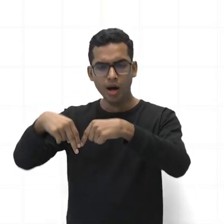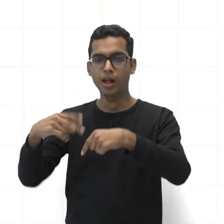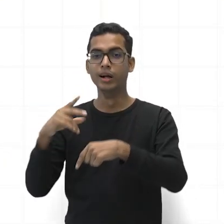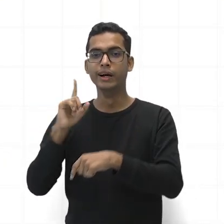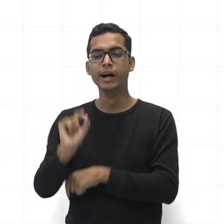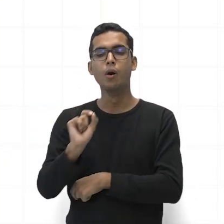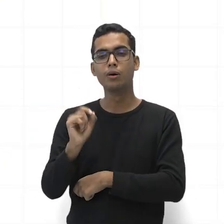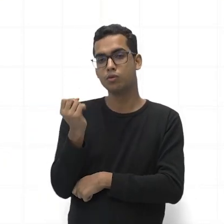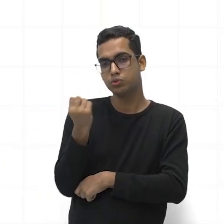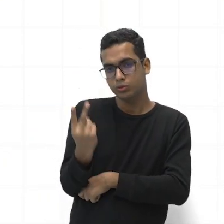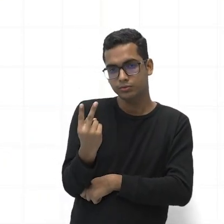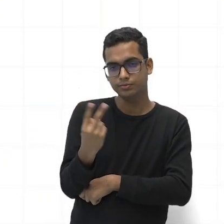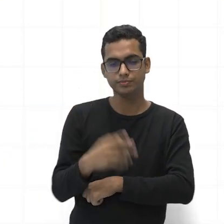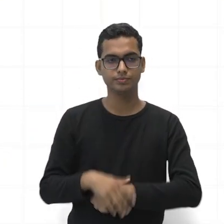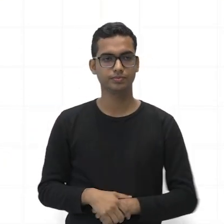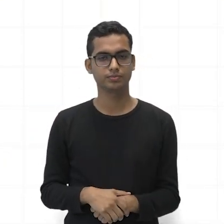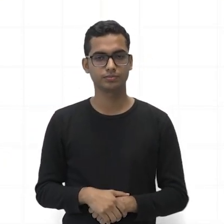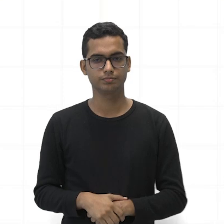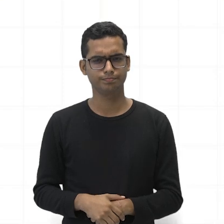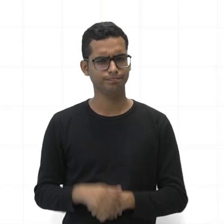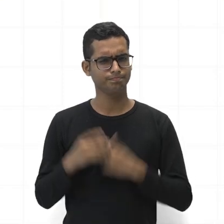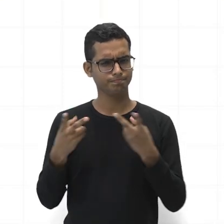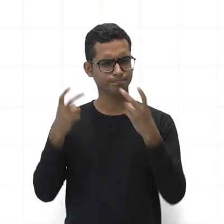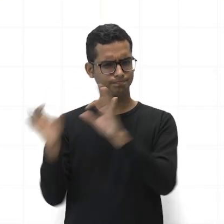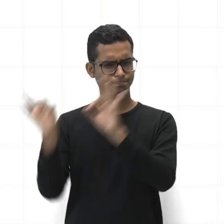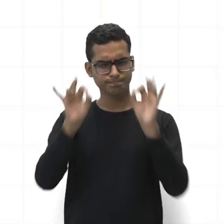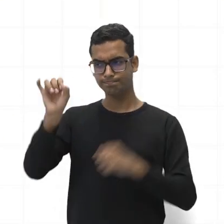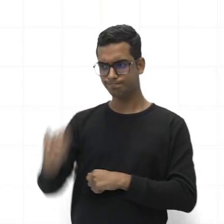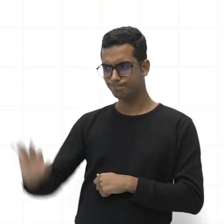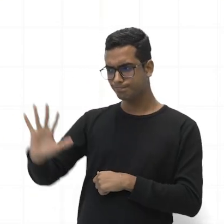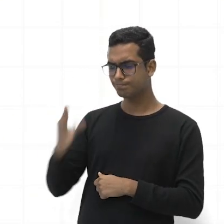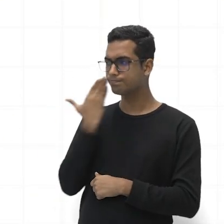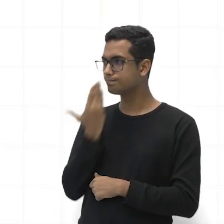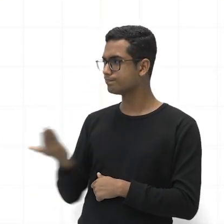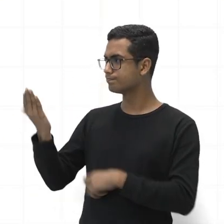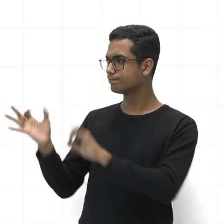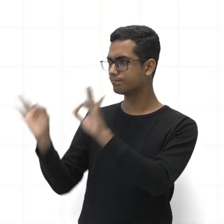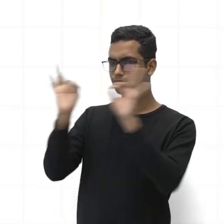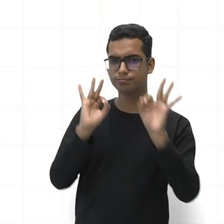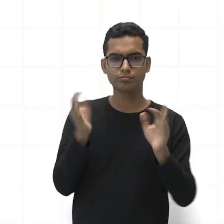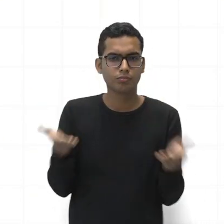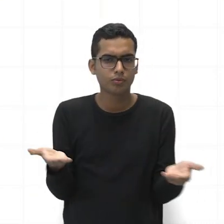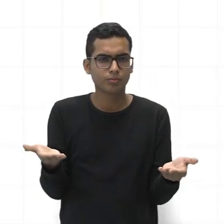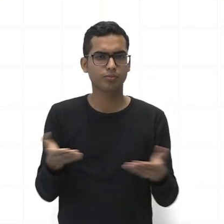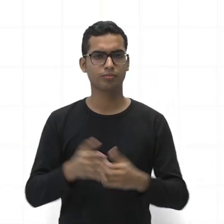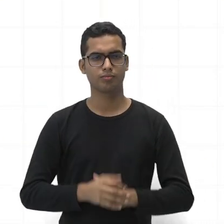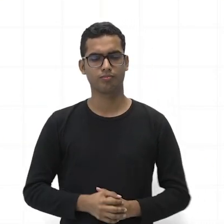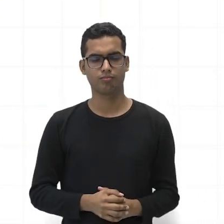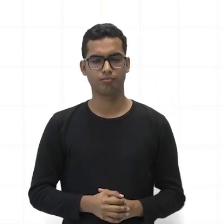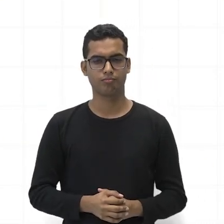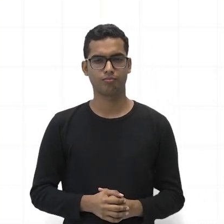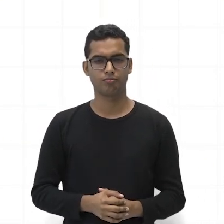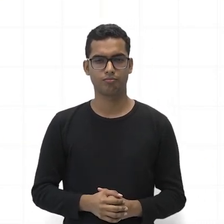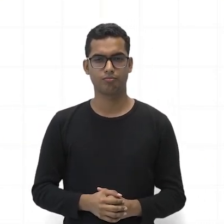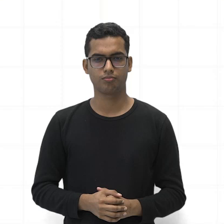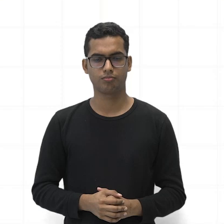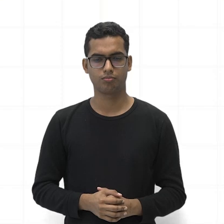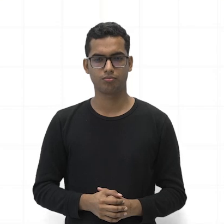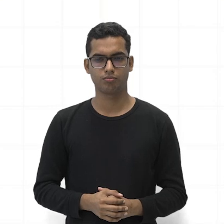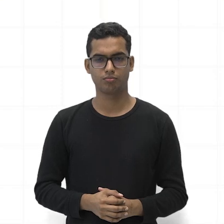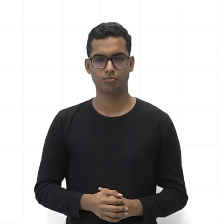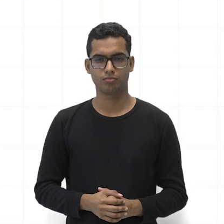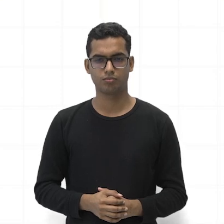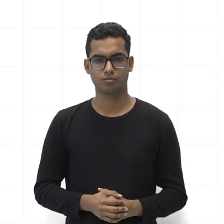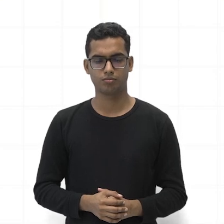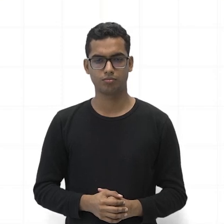imagem, perceba a seguinte situação, que nós dividimos aqui, ó, a parte que sobrou em 2 partes. Só vou